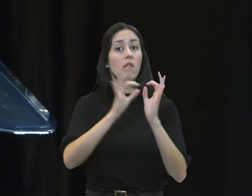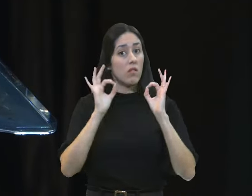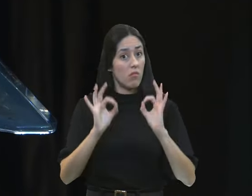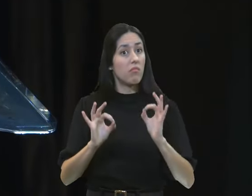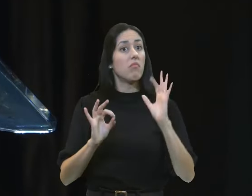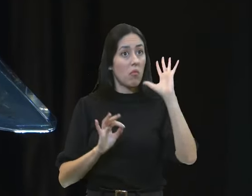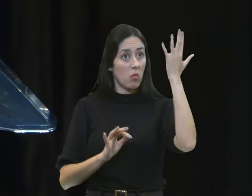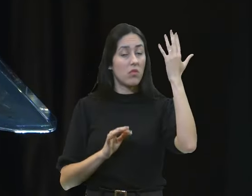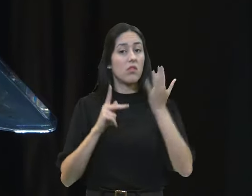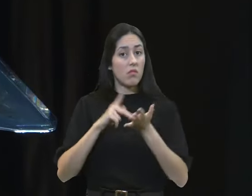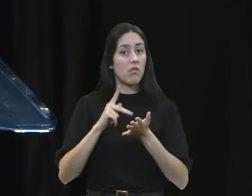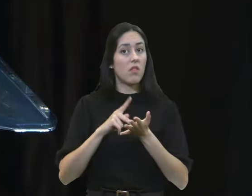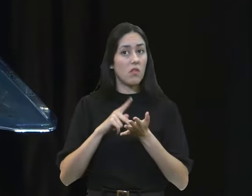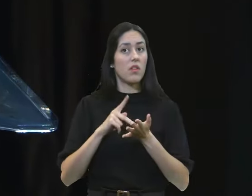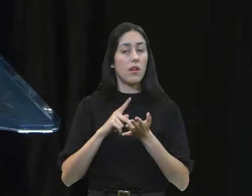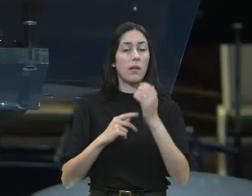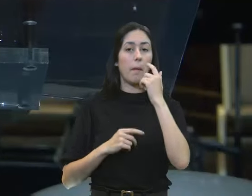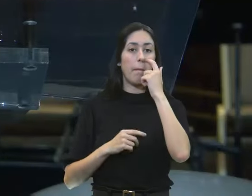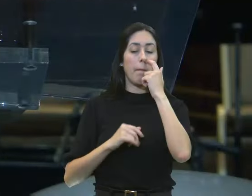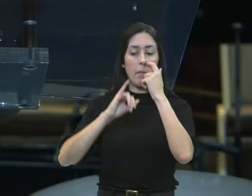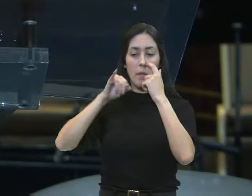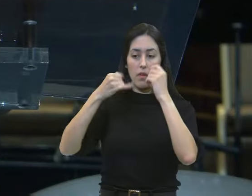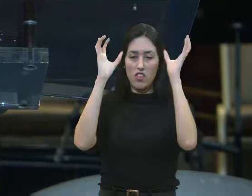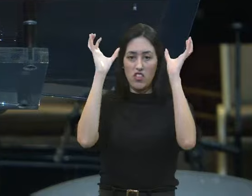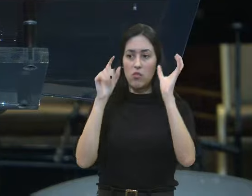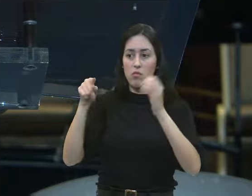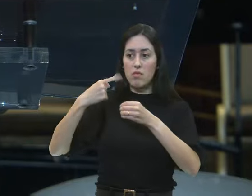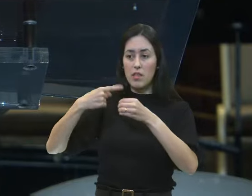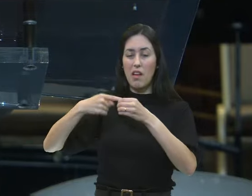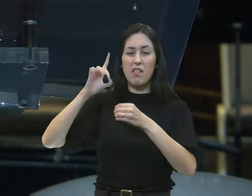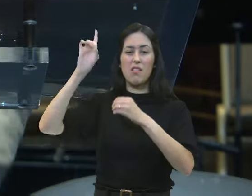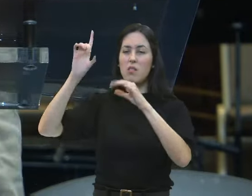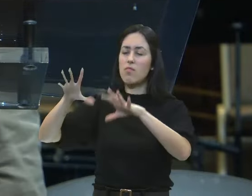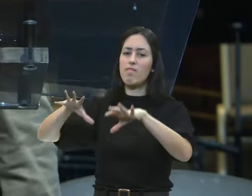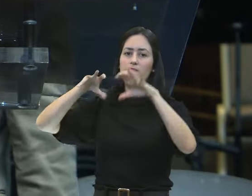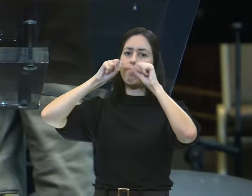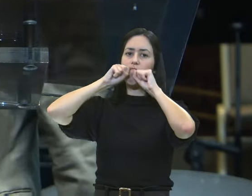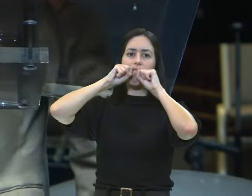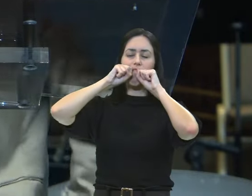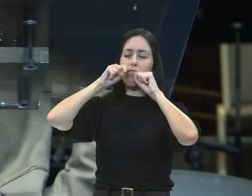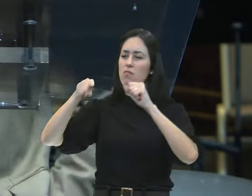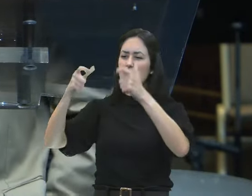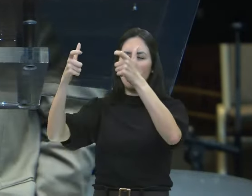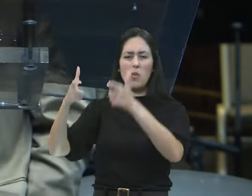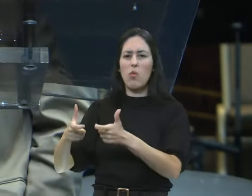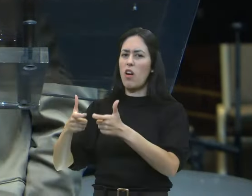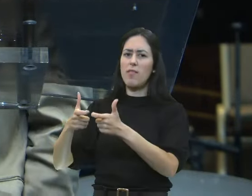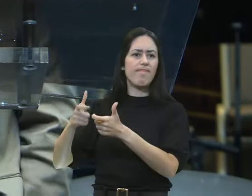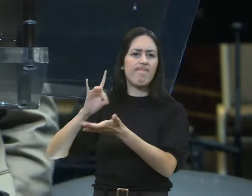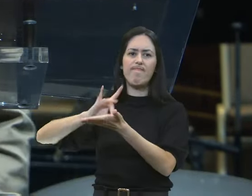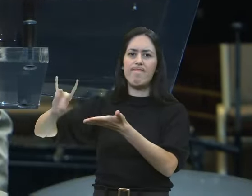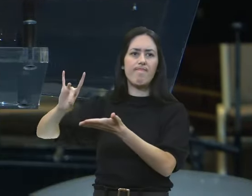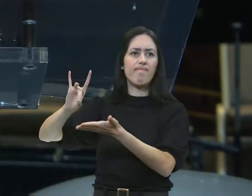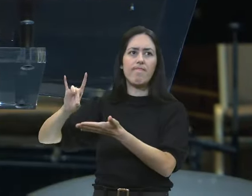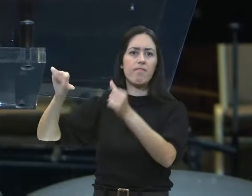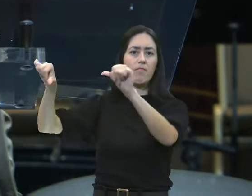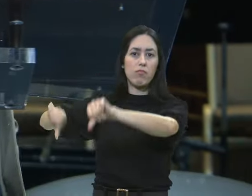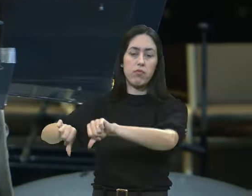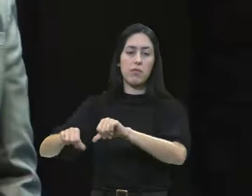depois. Jericó, uma cidade amaldiçoada, um lugar condenado. E mais,